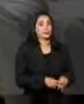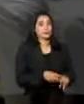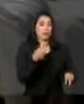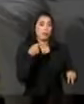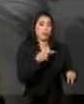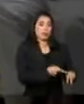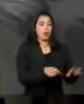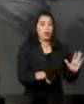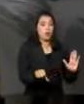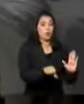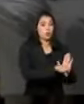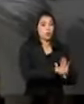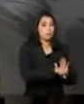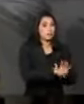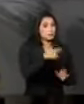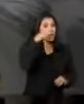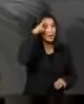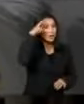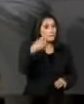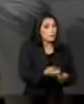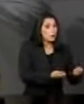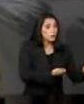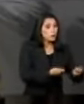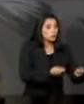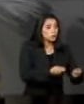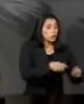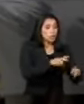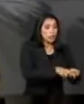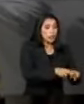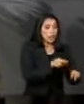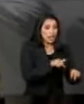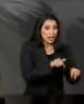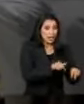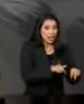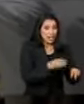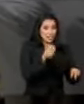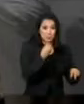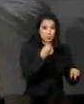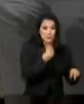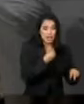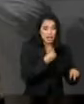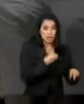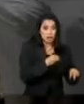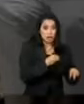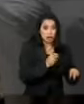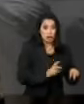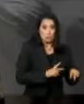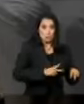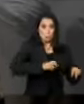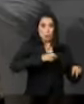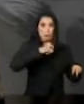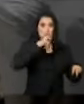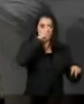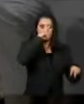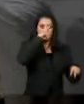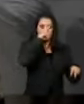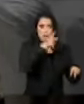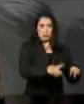crime é comandado dali. Lá, pessoas entram pequenos delinquentes e saem grandes